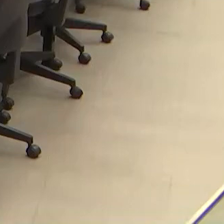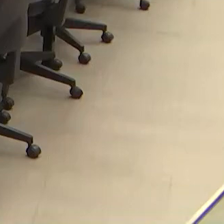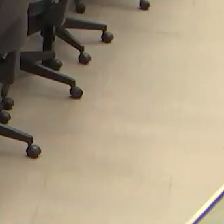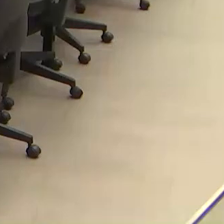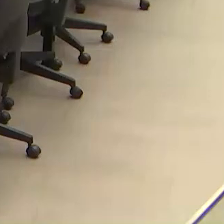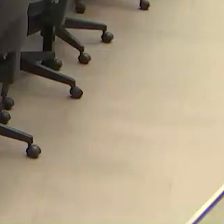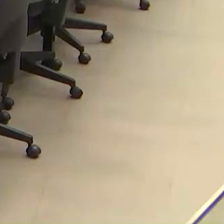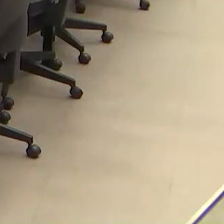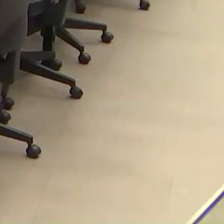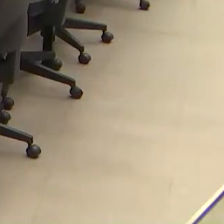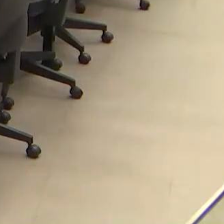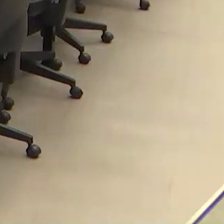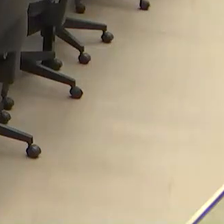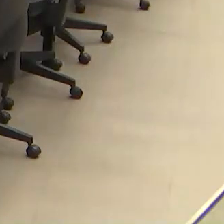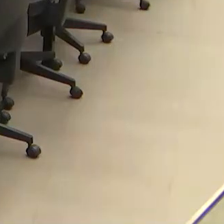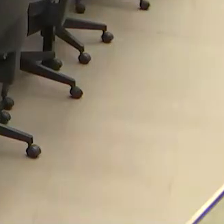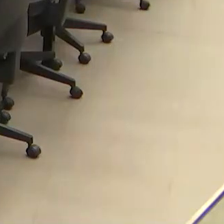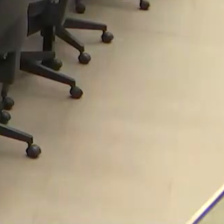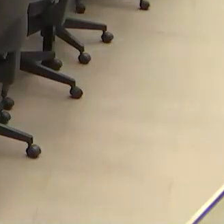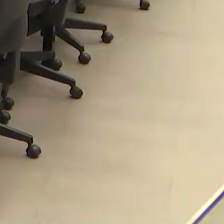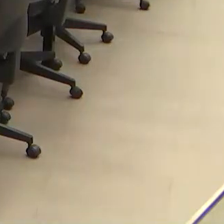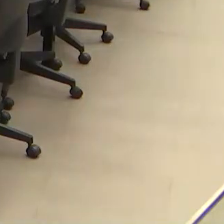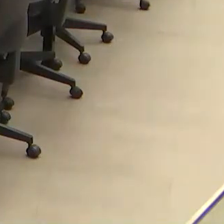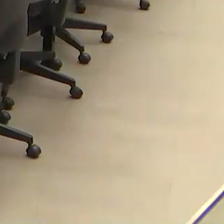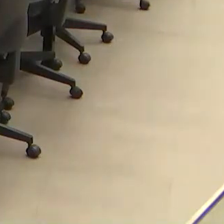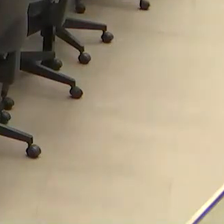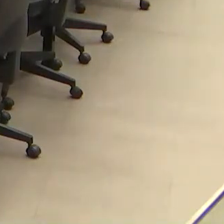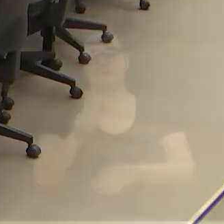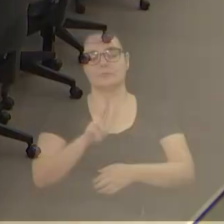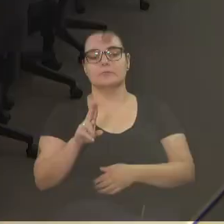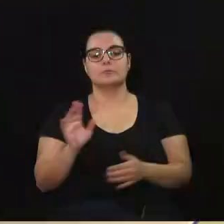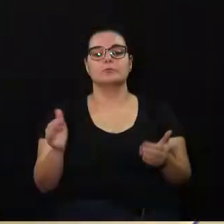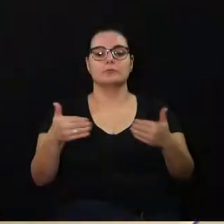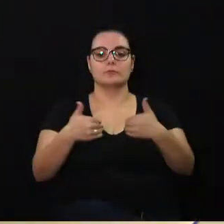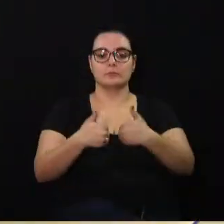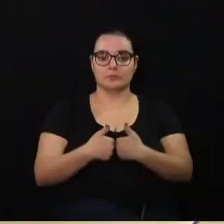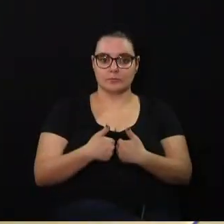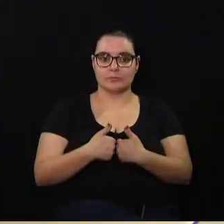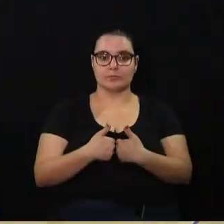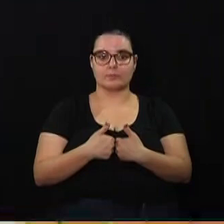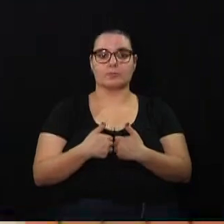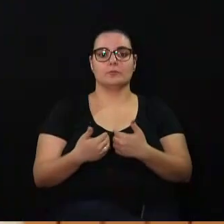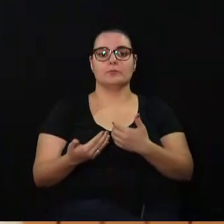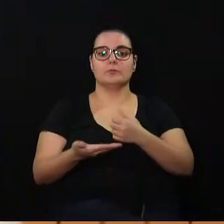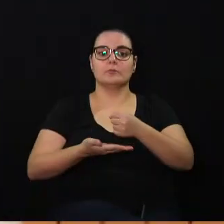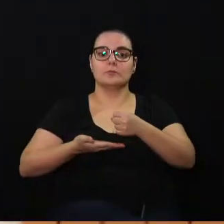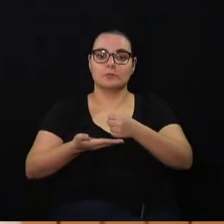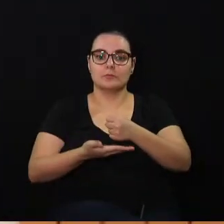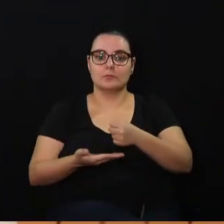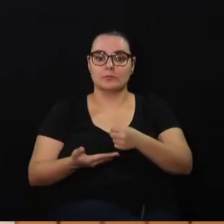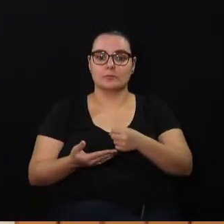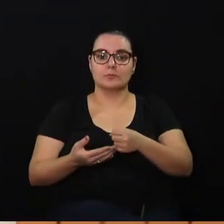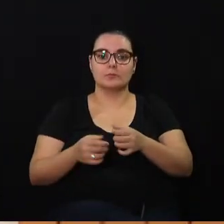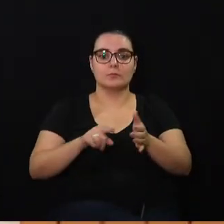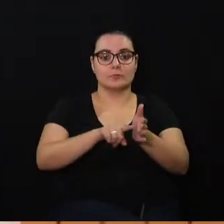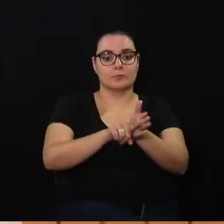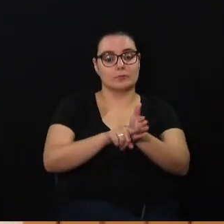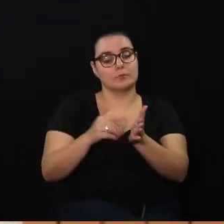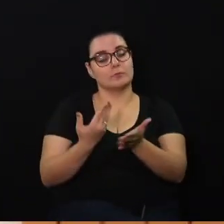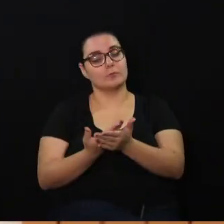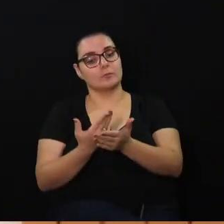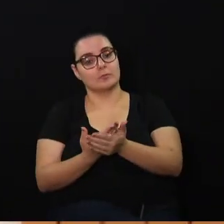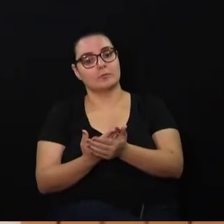começar a falar um pouquinho da análise do comportamento aplicada ao autismo intervenções baseadas em evidências científicas a